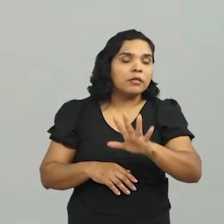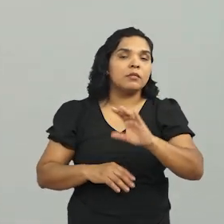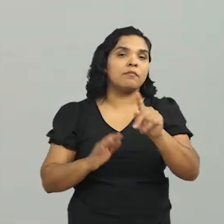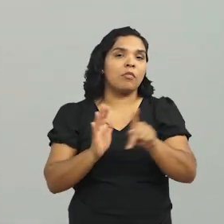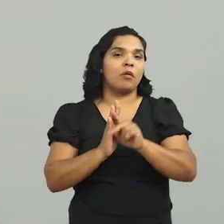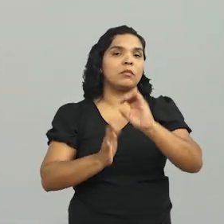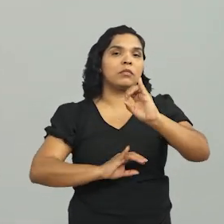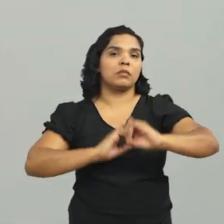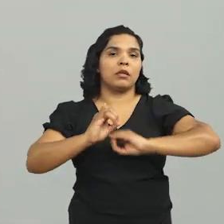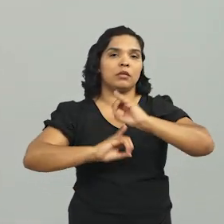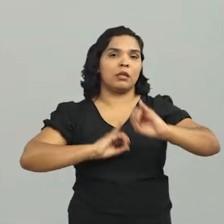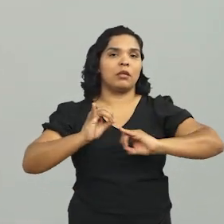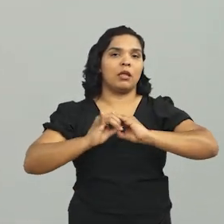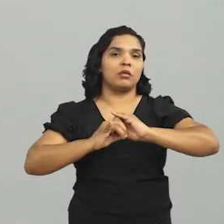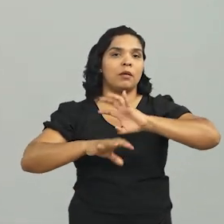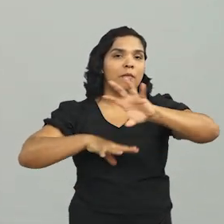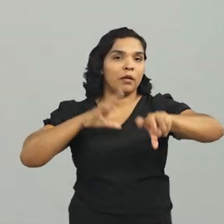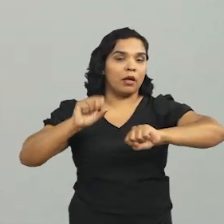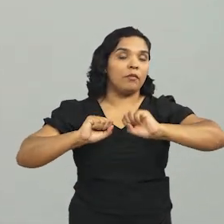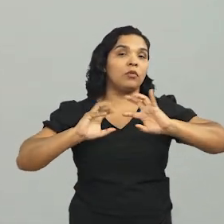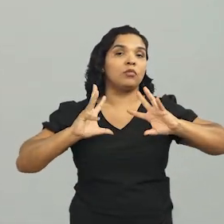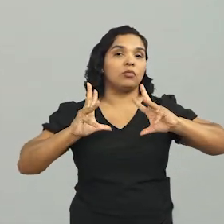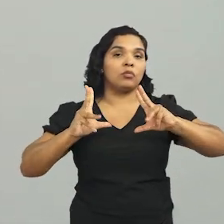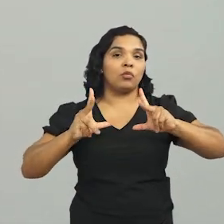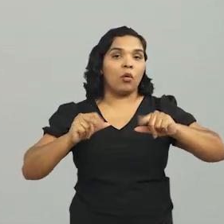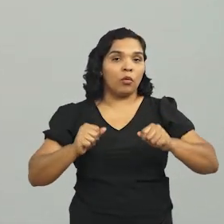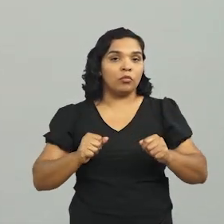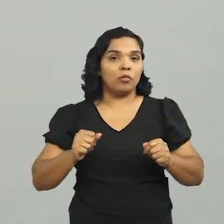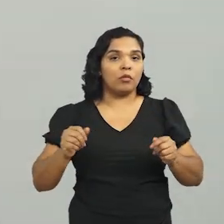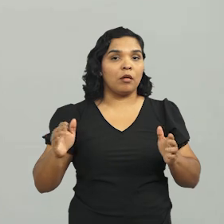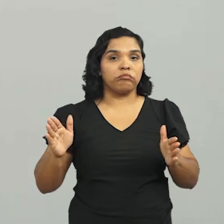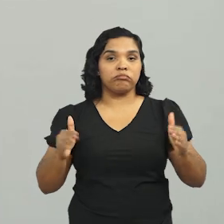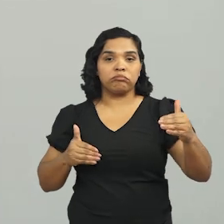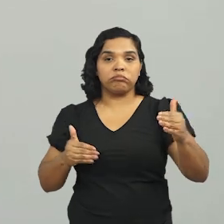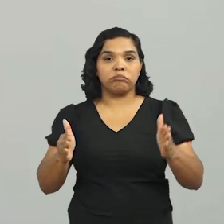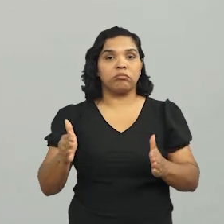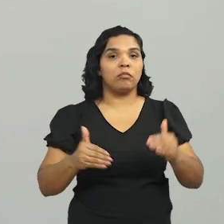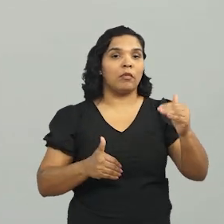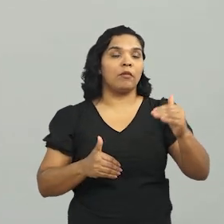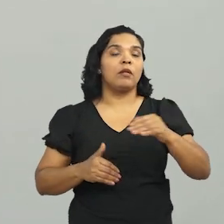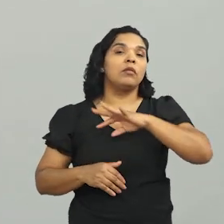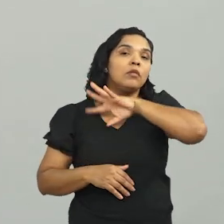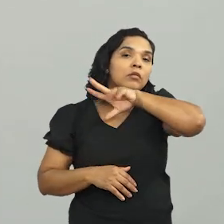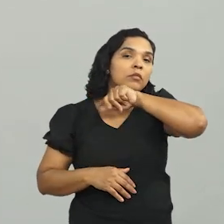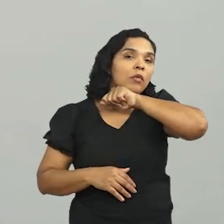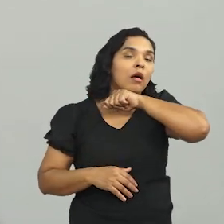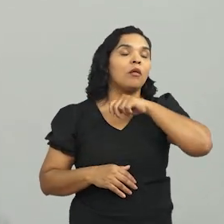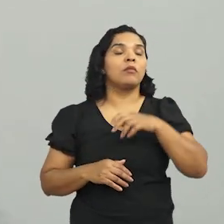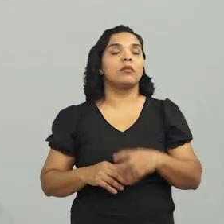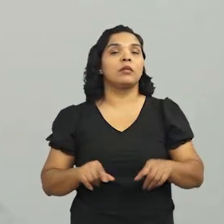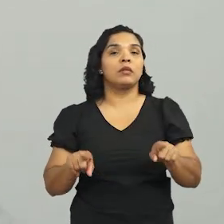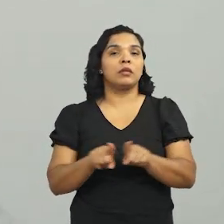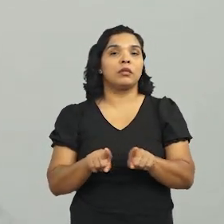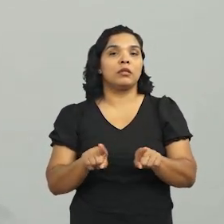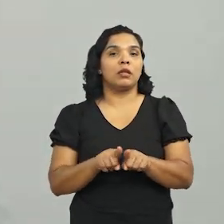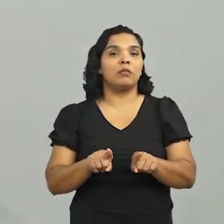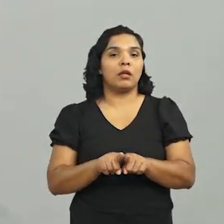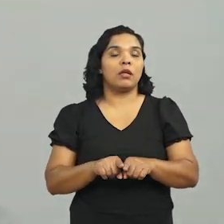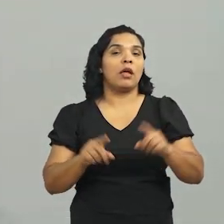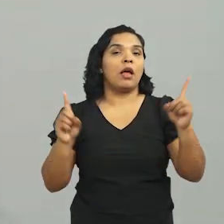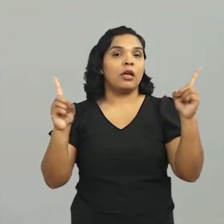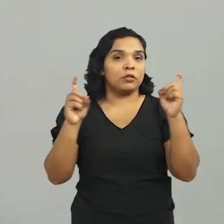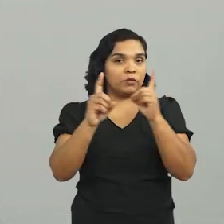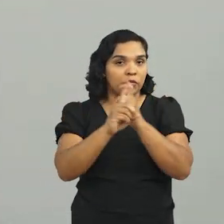imagens da internet. Nessas imagens pegava todo o ângulo do animal, mas também animais atropelados.